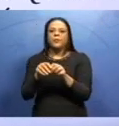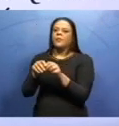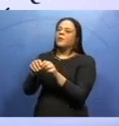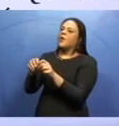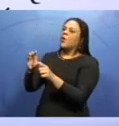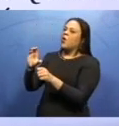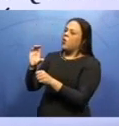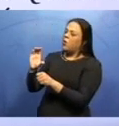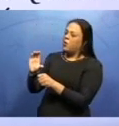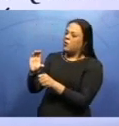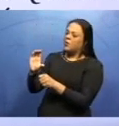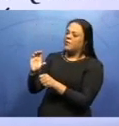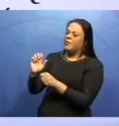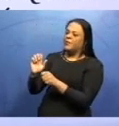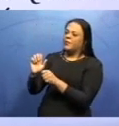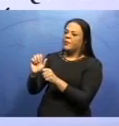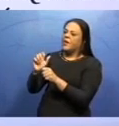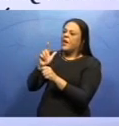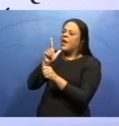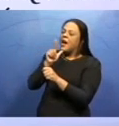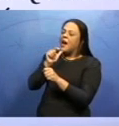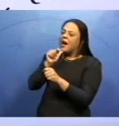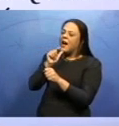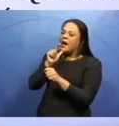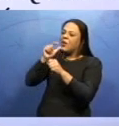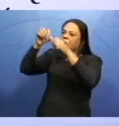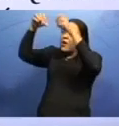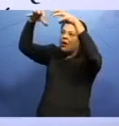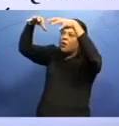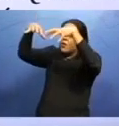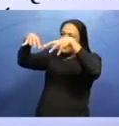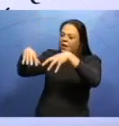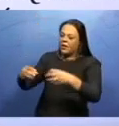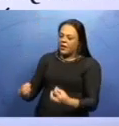Ou a C. A água evapora e formam